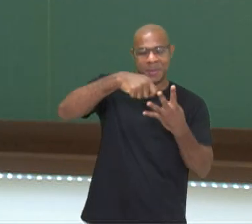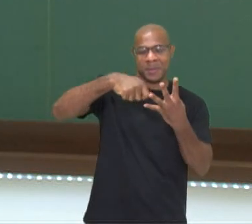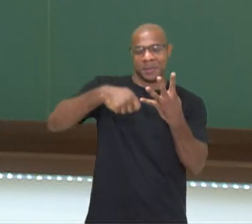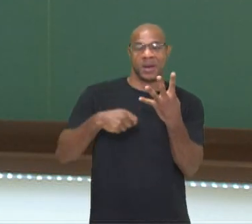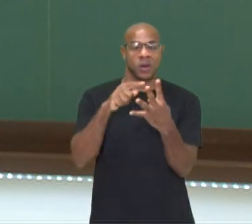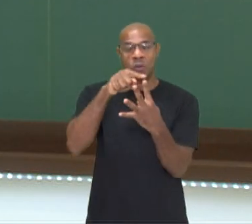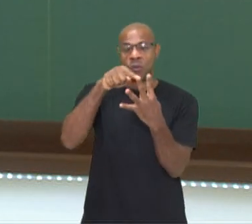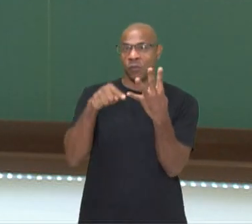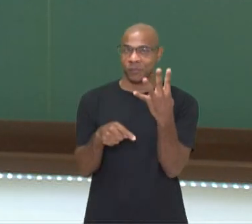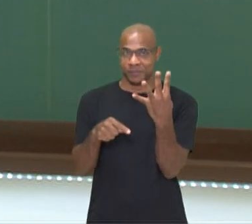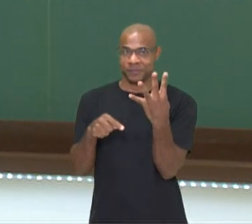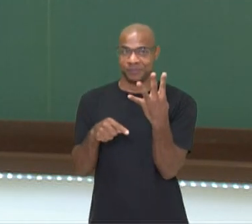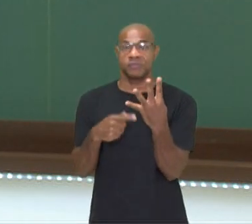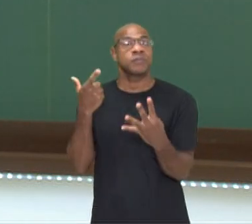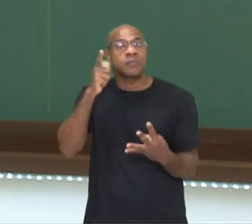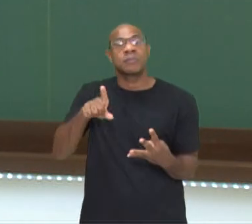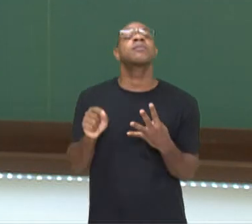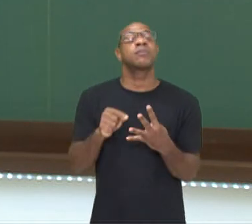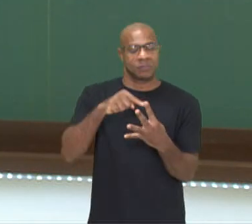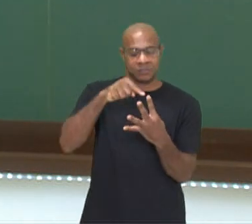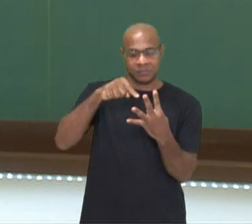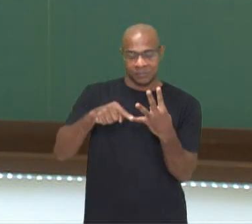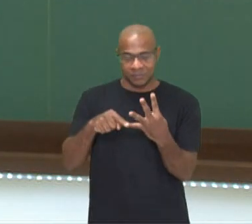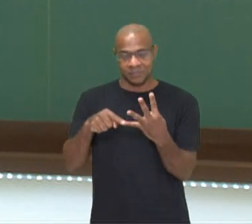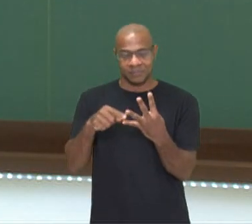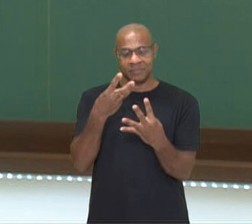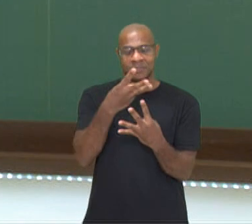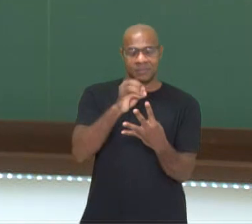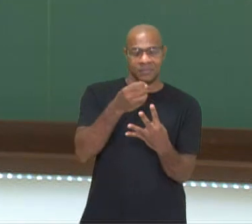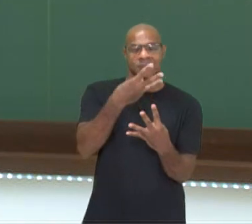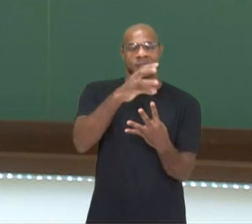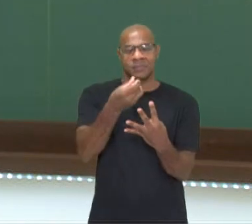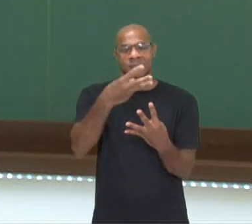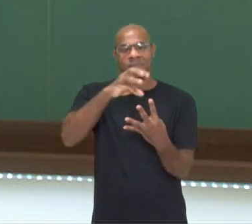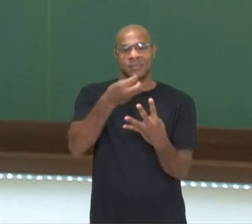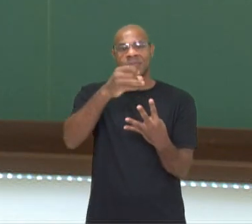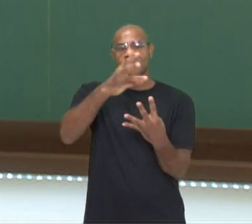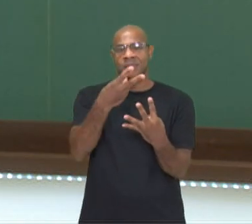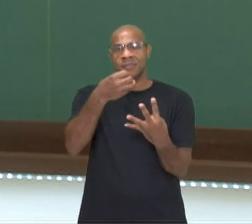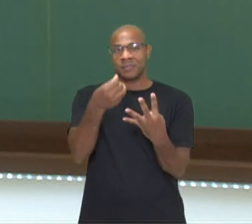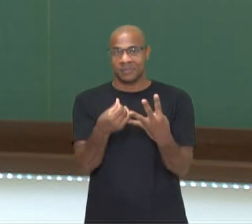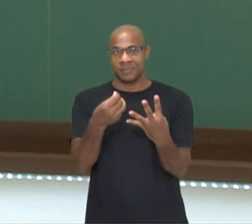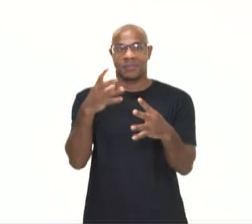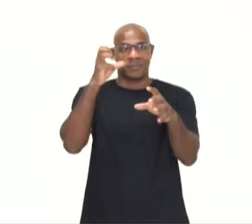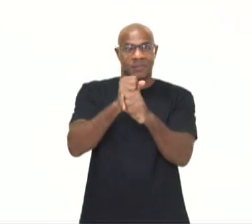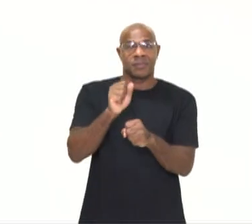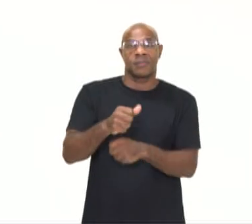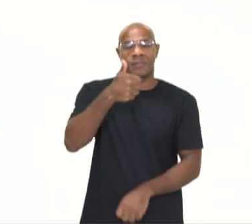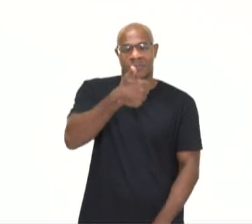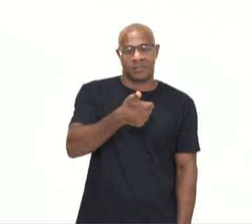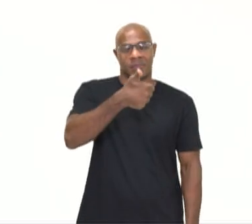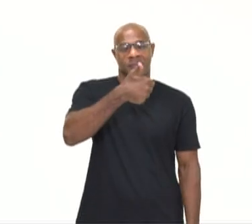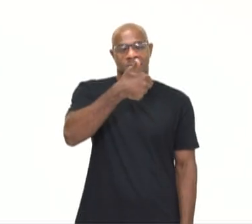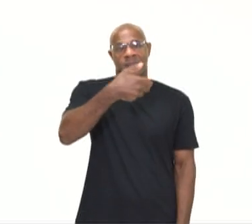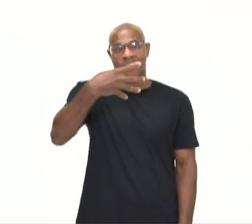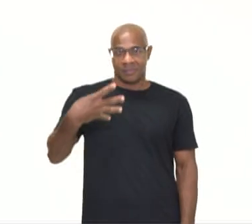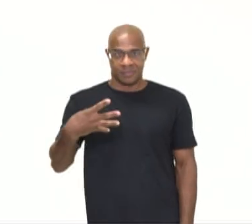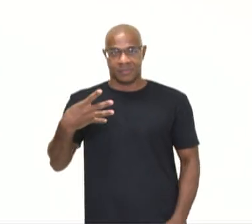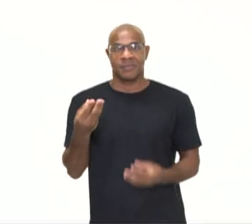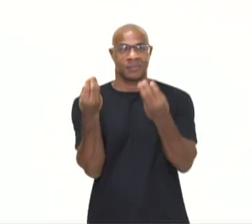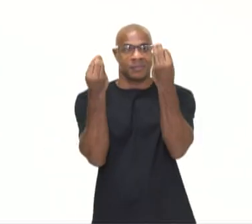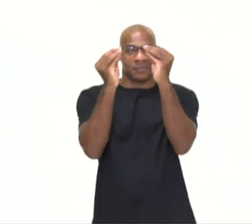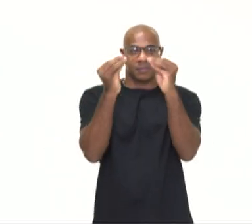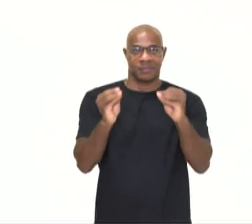meses. Vamos ver como é que fica a tabelinha aí. Os ganhos de R$ 300 reais, mais a renda extra de